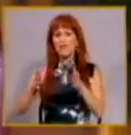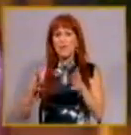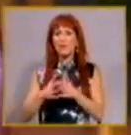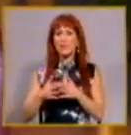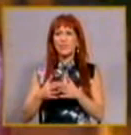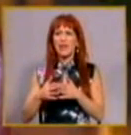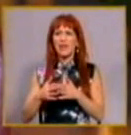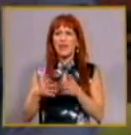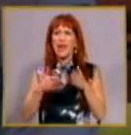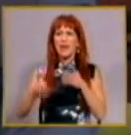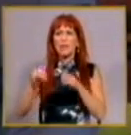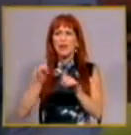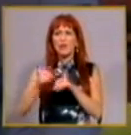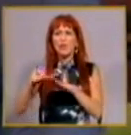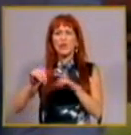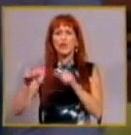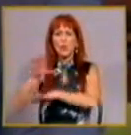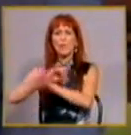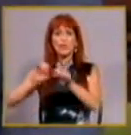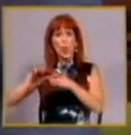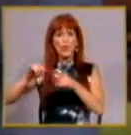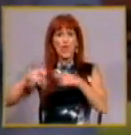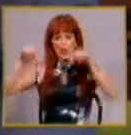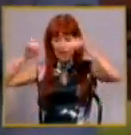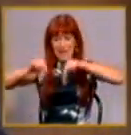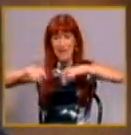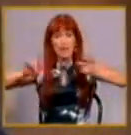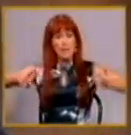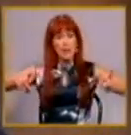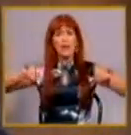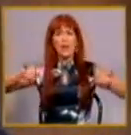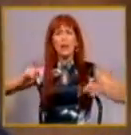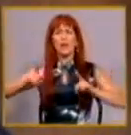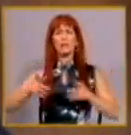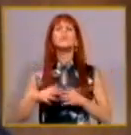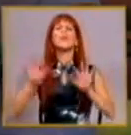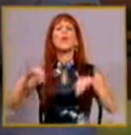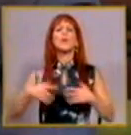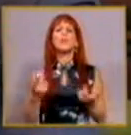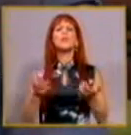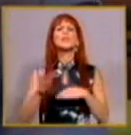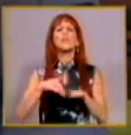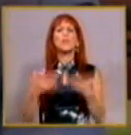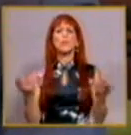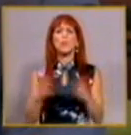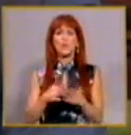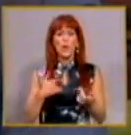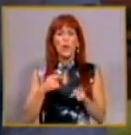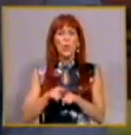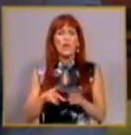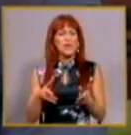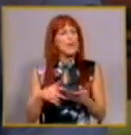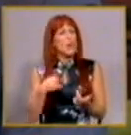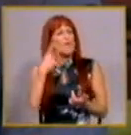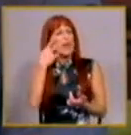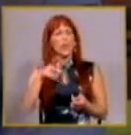é preciso outro caminho, como diz o deputado. No contexto europeu, quer no contexto interno. E, portanto, o que é que nós temos feito? Eu acho que não reconhecer que o